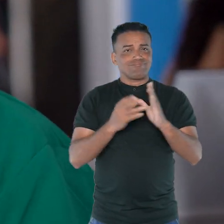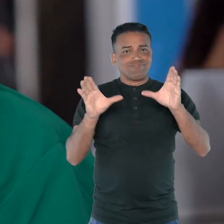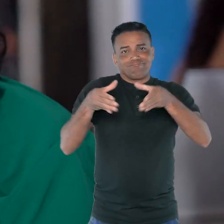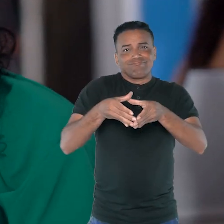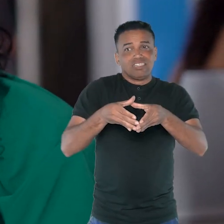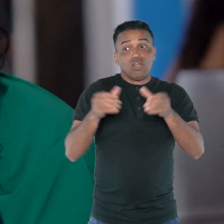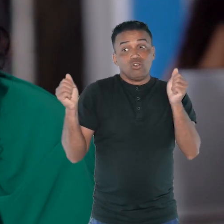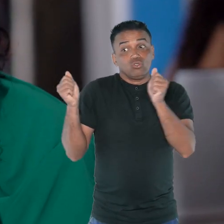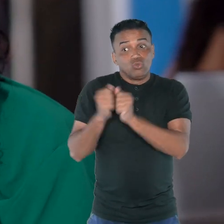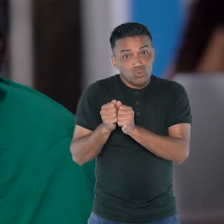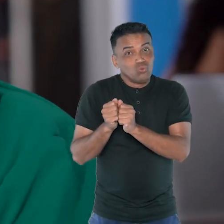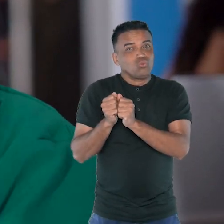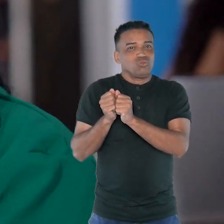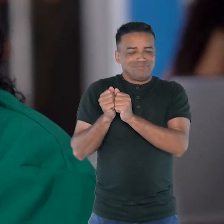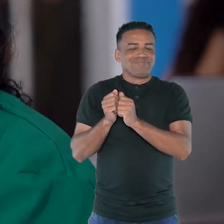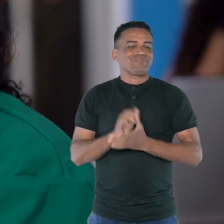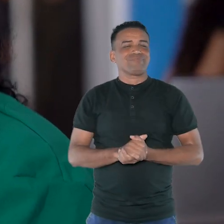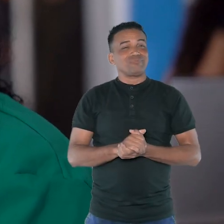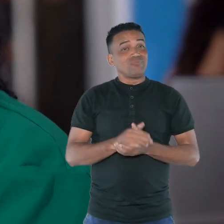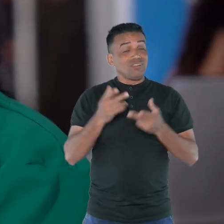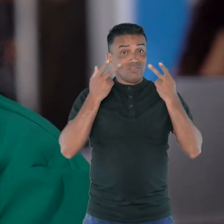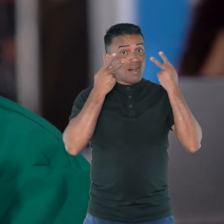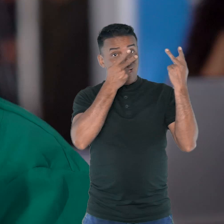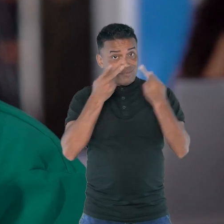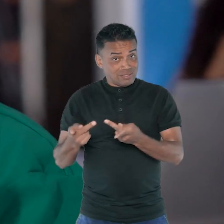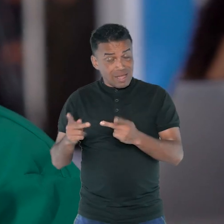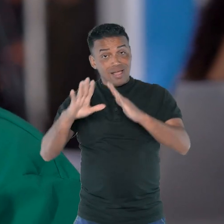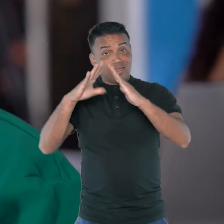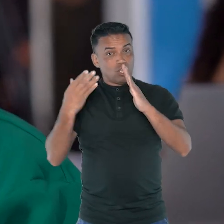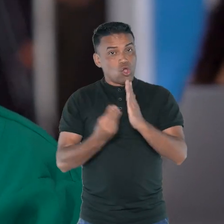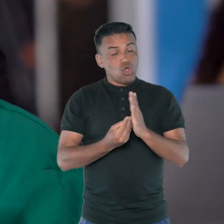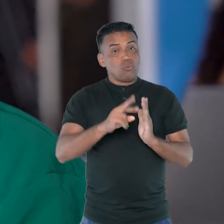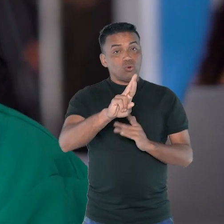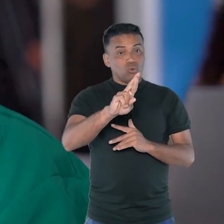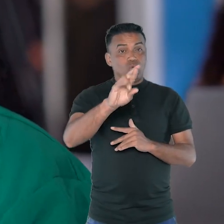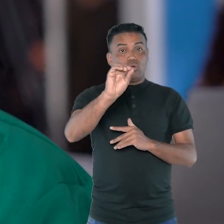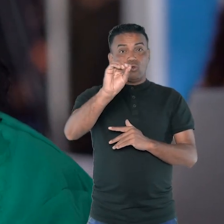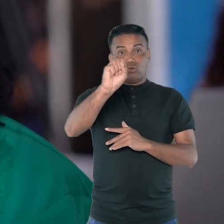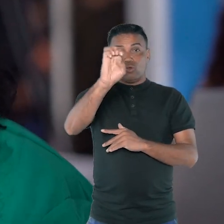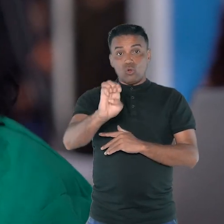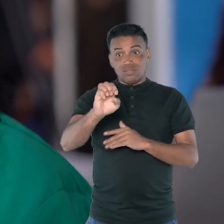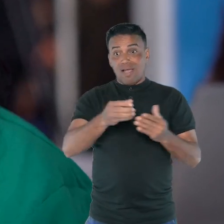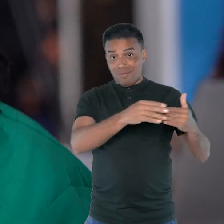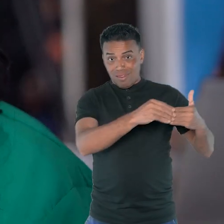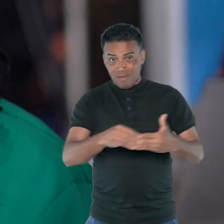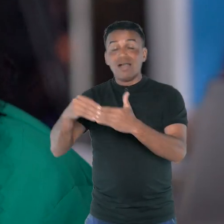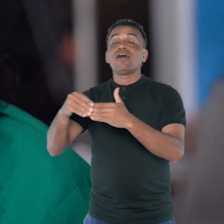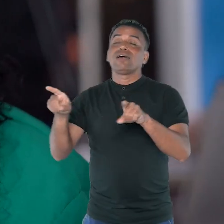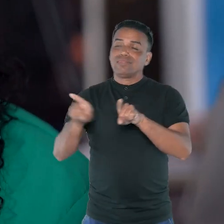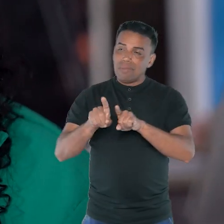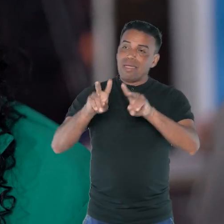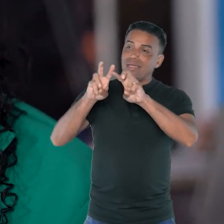eles, né? Então, assim, você vai lá conhecer o Quilombo, eu tenho certeza que a Rose vai te levar. Mas nós também, aqui do museu, te convidamos